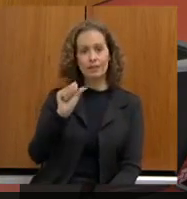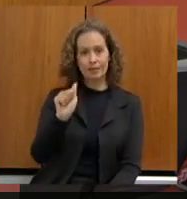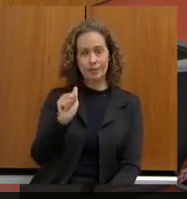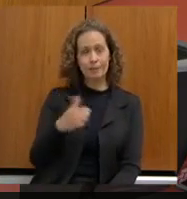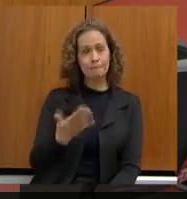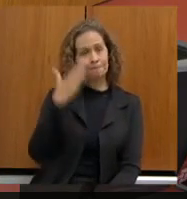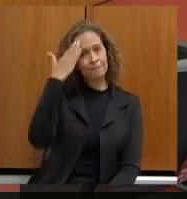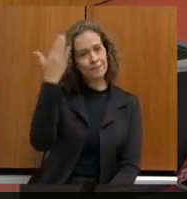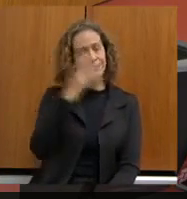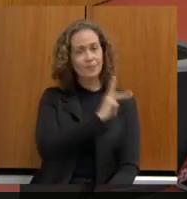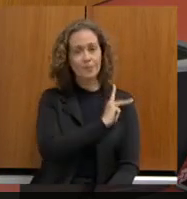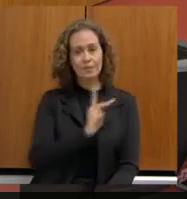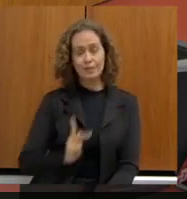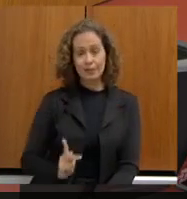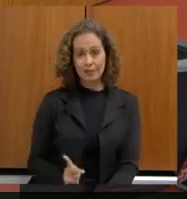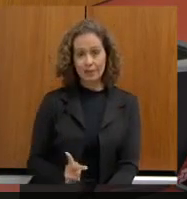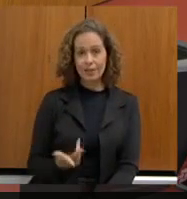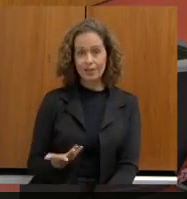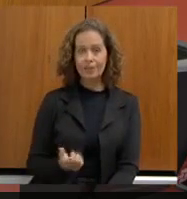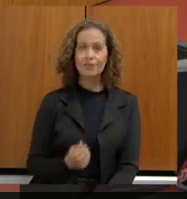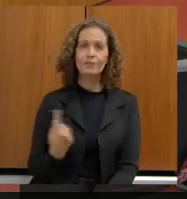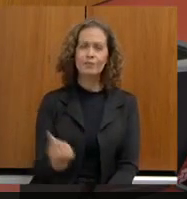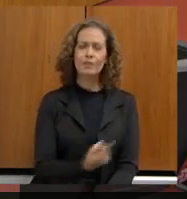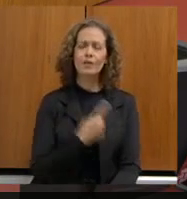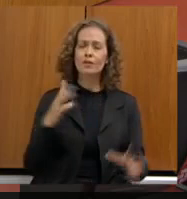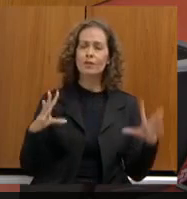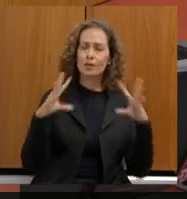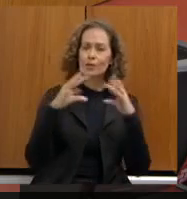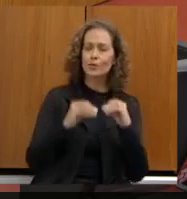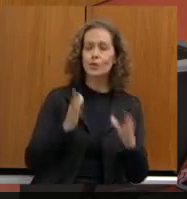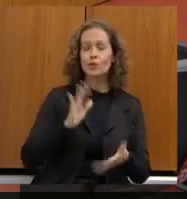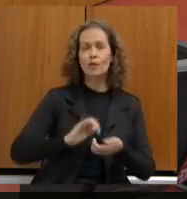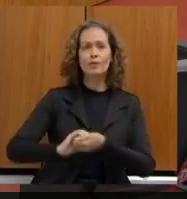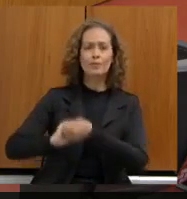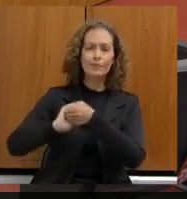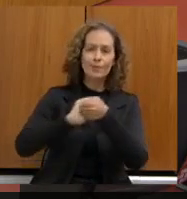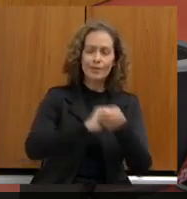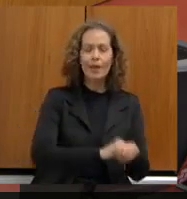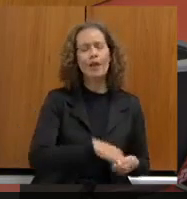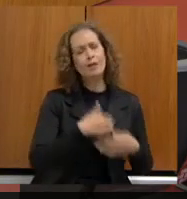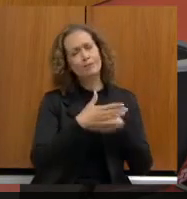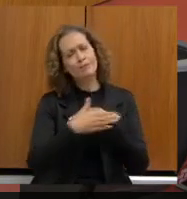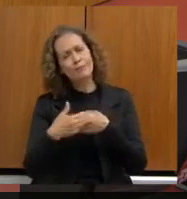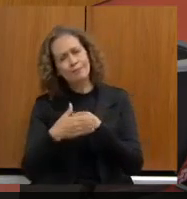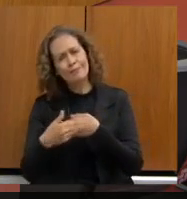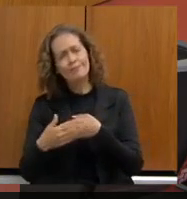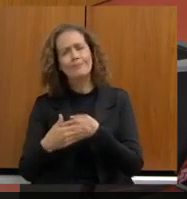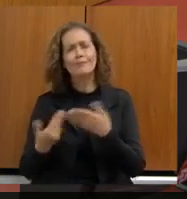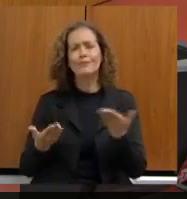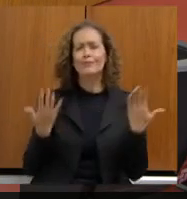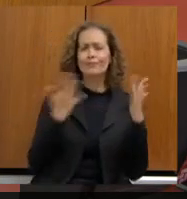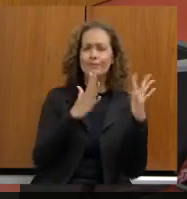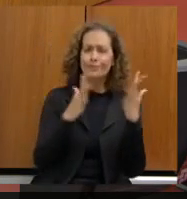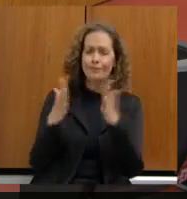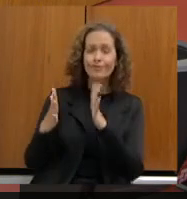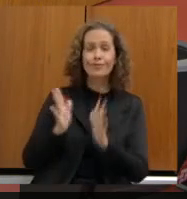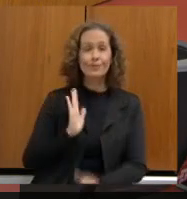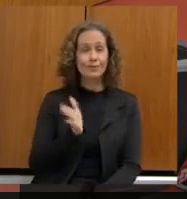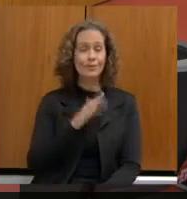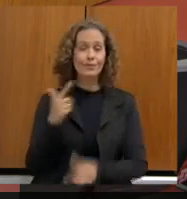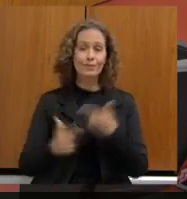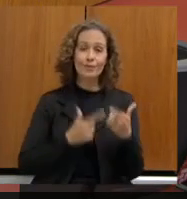obrigada Presidente eu a gente resumir né já comprimentei já elogiei muito trabalho do Senhor hoje nessa comissão